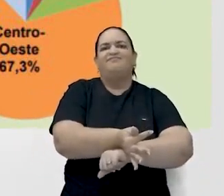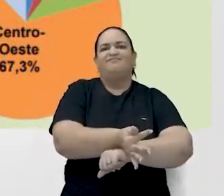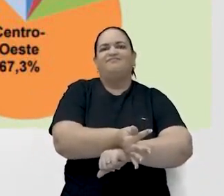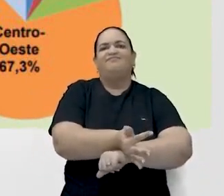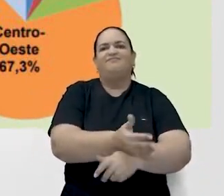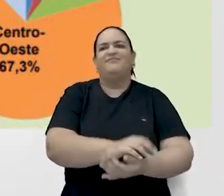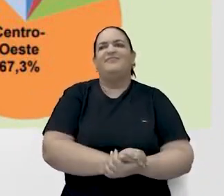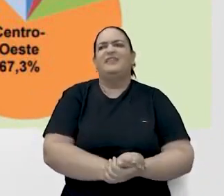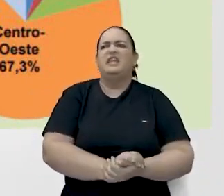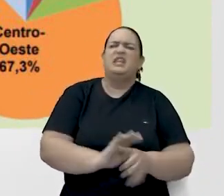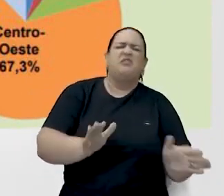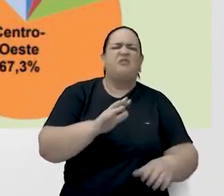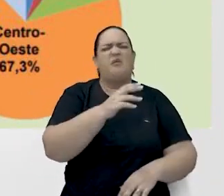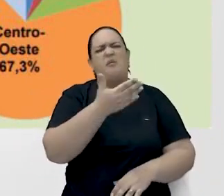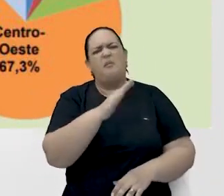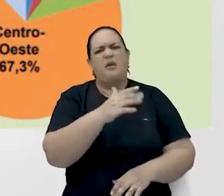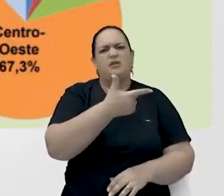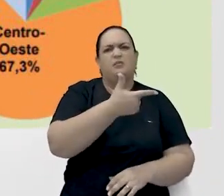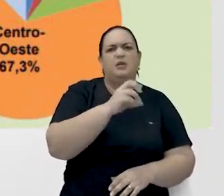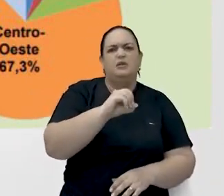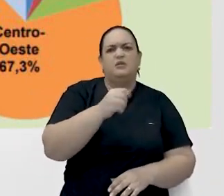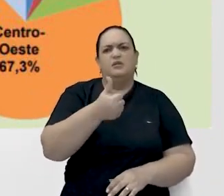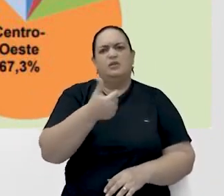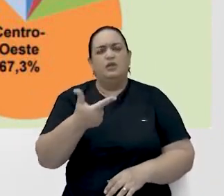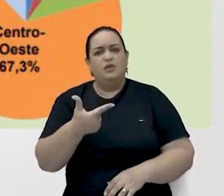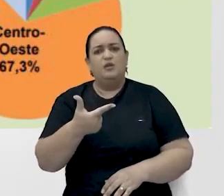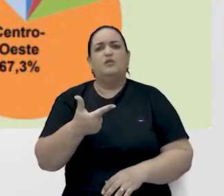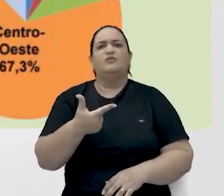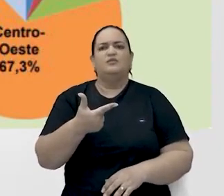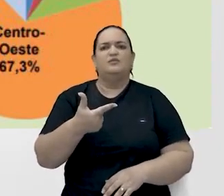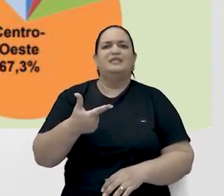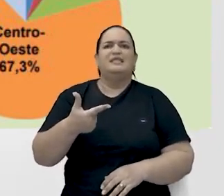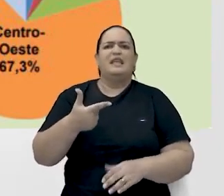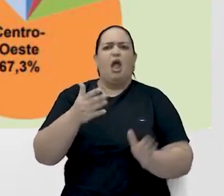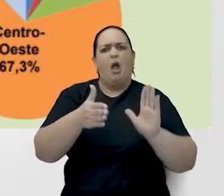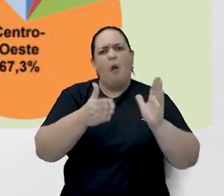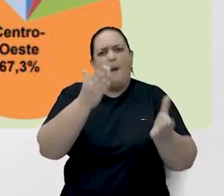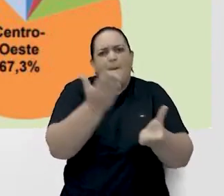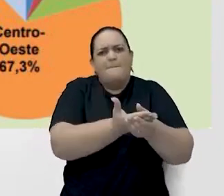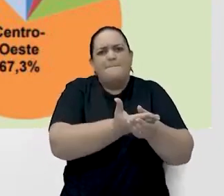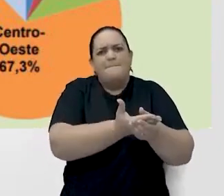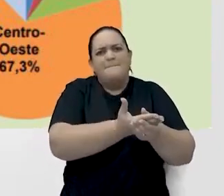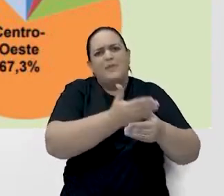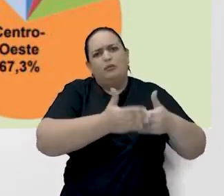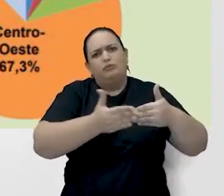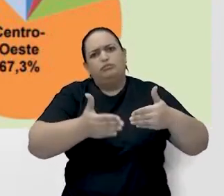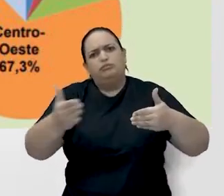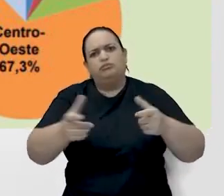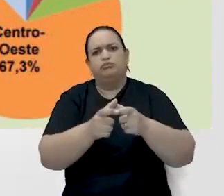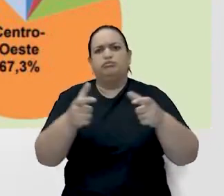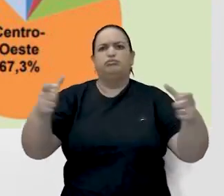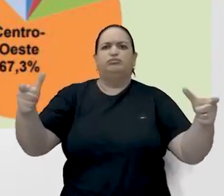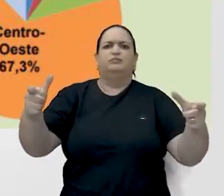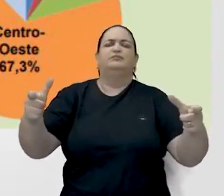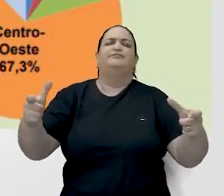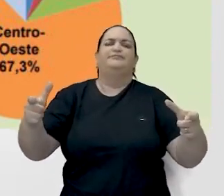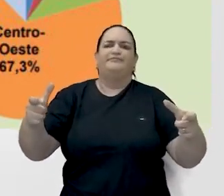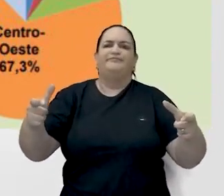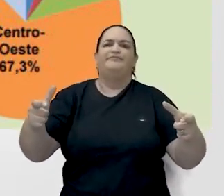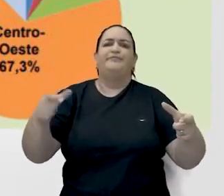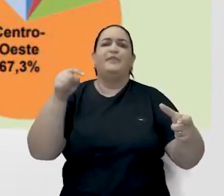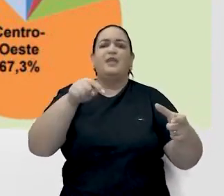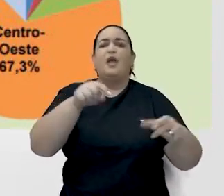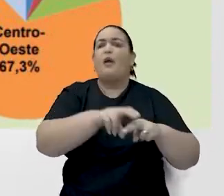menos 2012, 2010. Esses processos vêm crescendo cada vez mais e boa parte